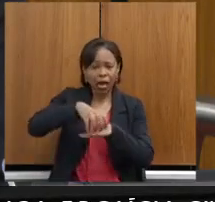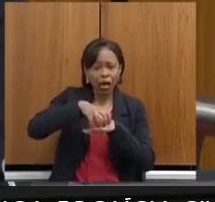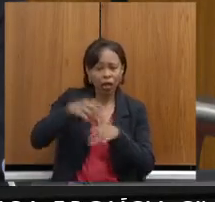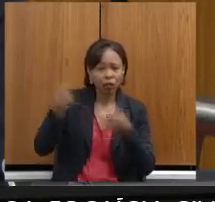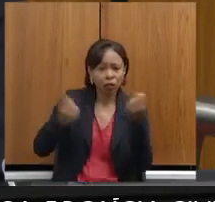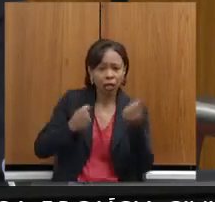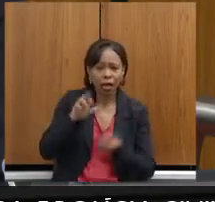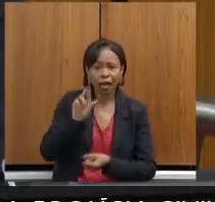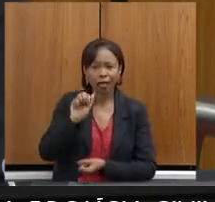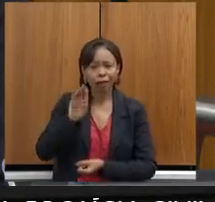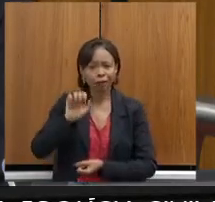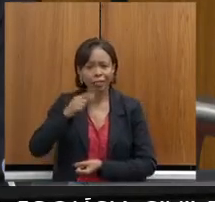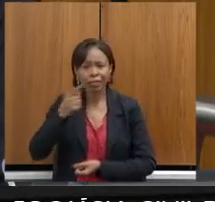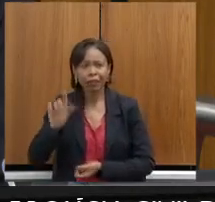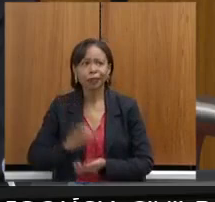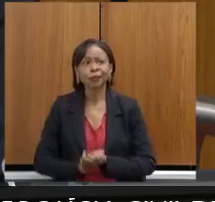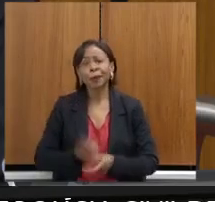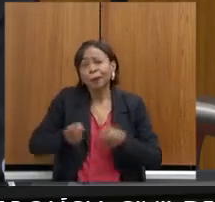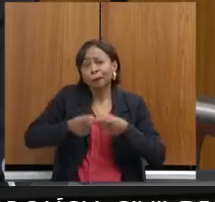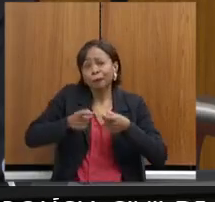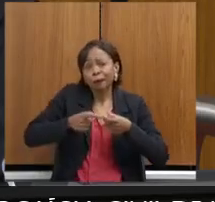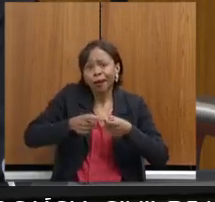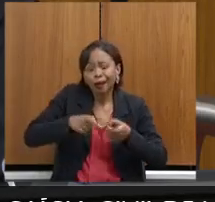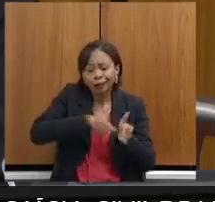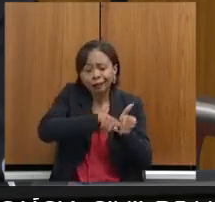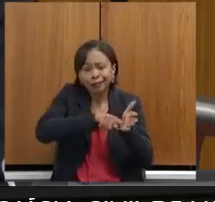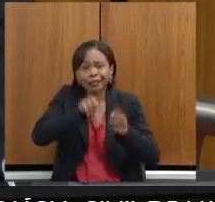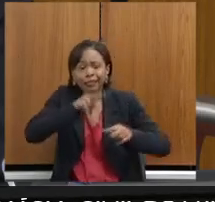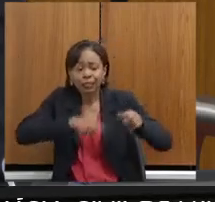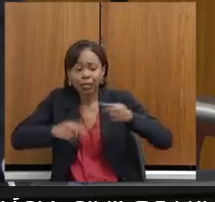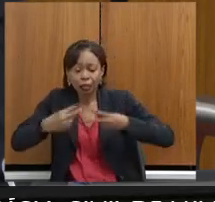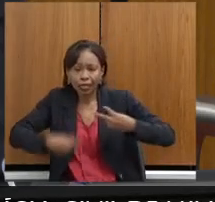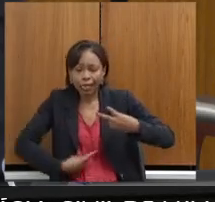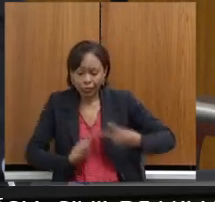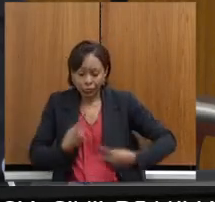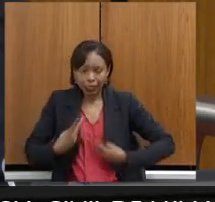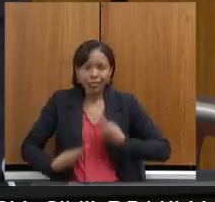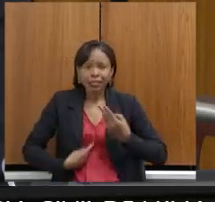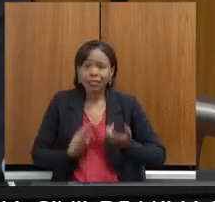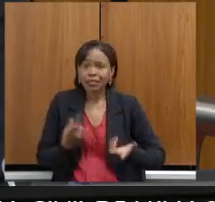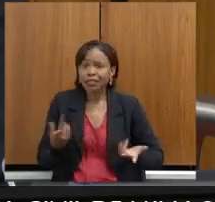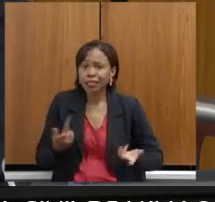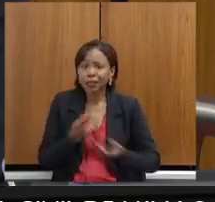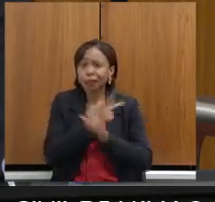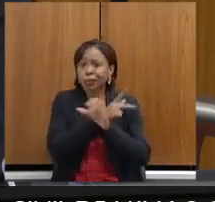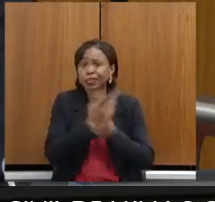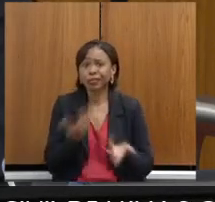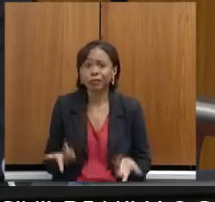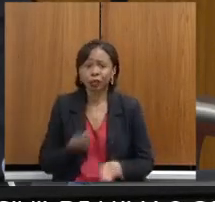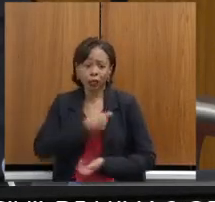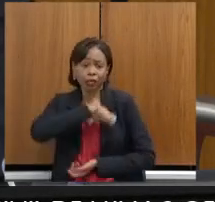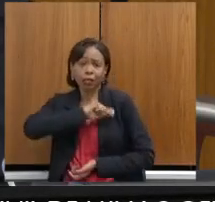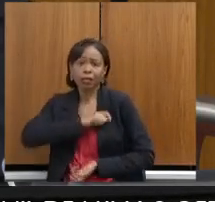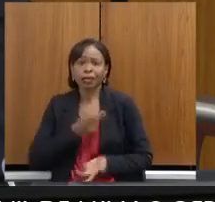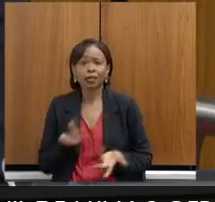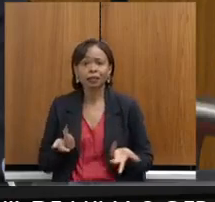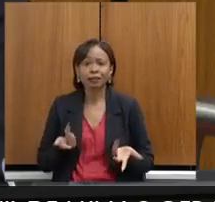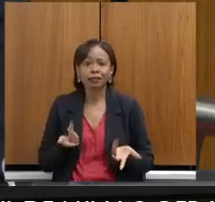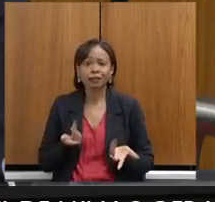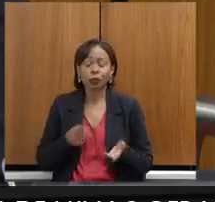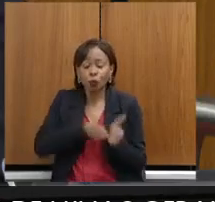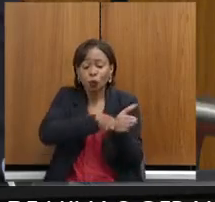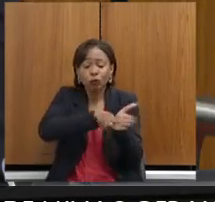Civil do médico Legista da Polícia Civil do Delegado vai ficar com ele o que é dos investigadores